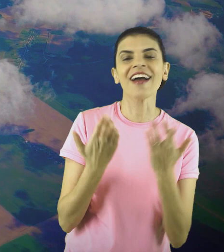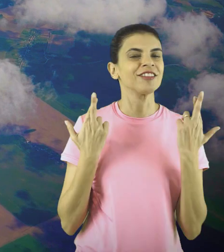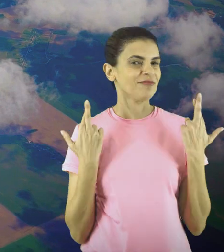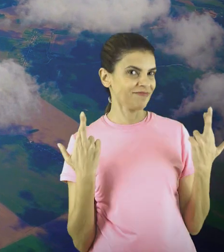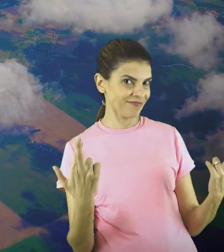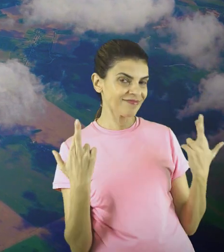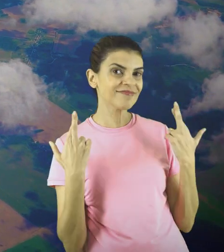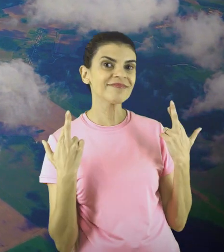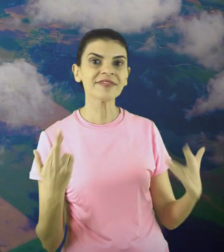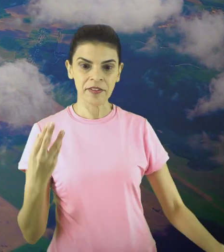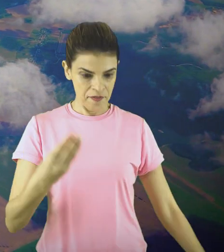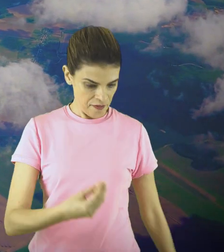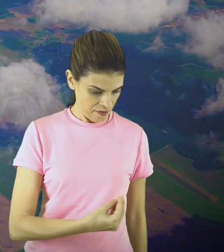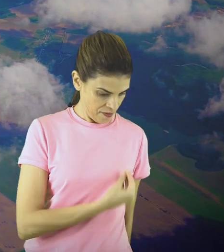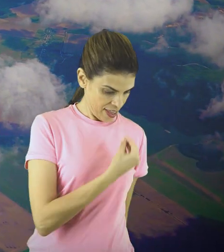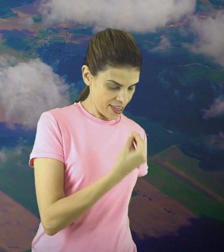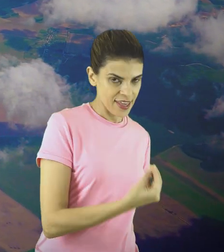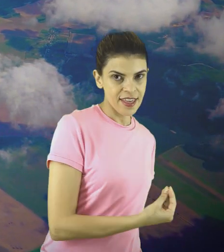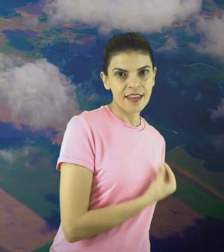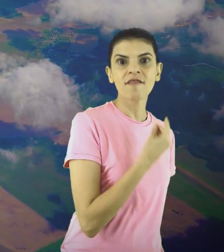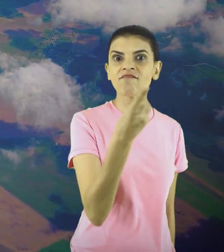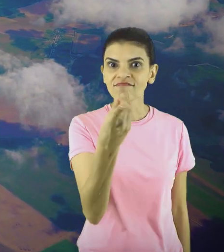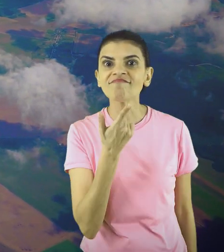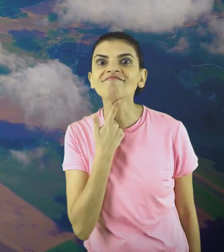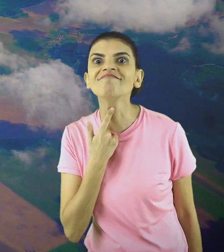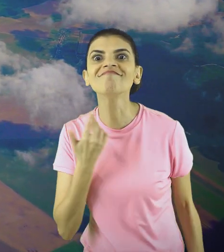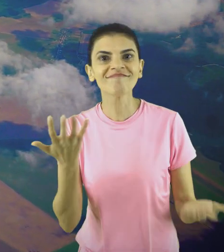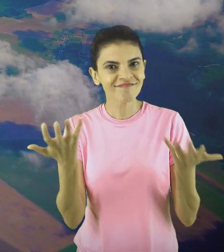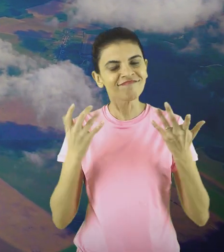acredite na vida, em tudo que você